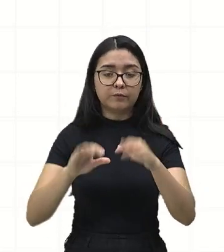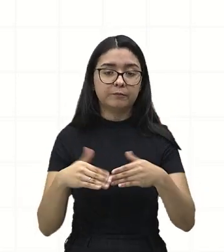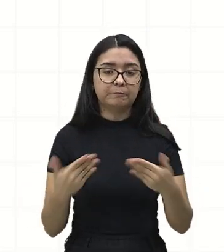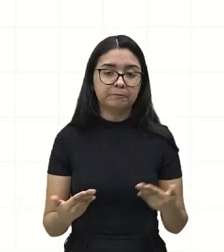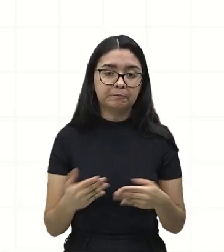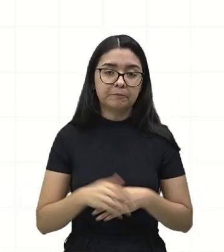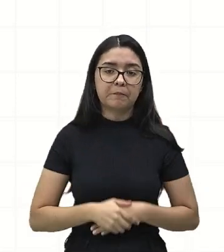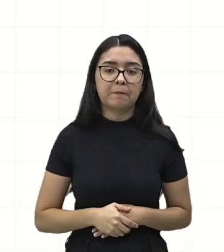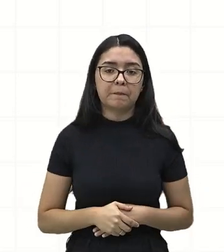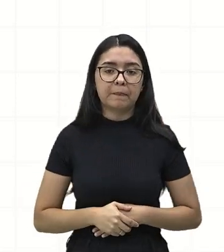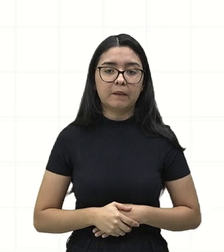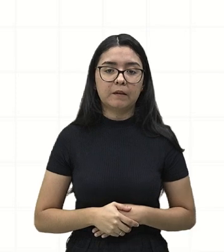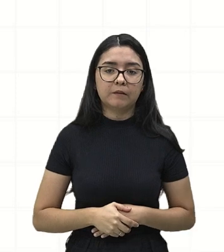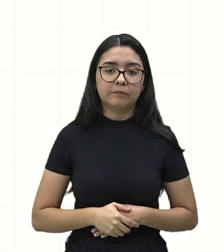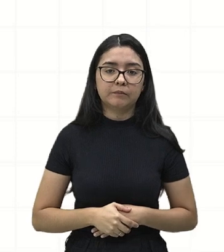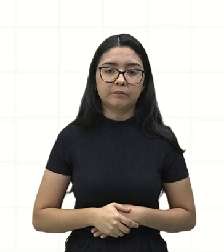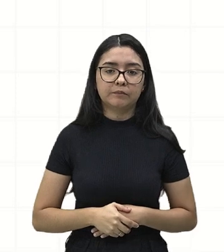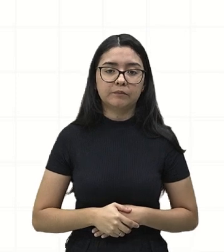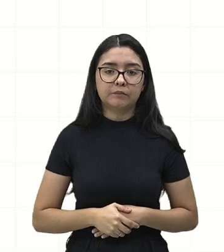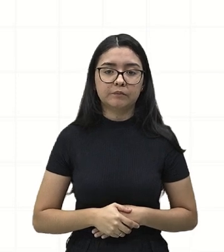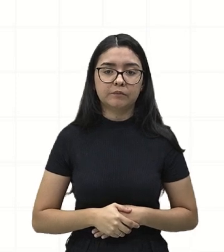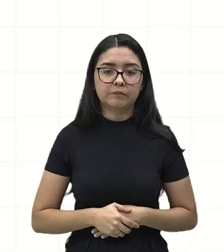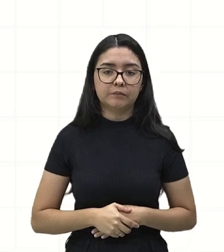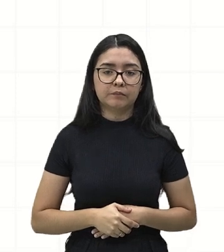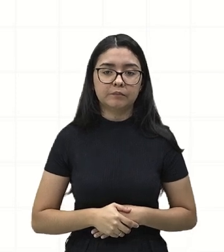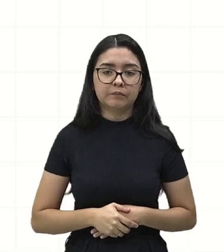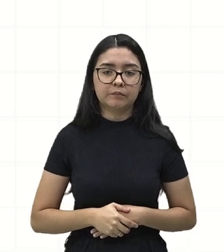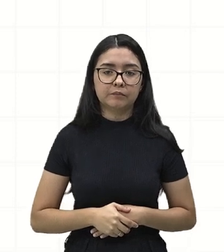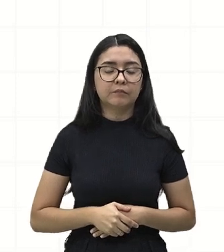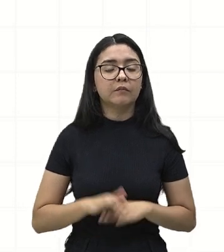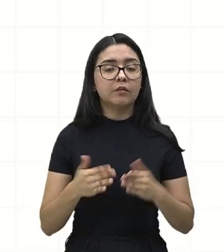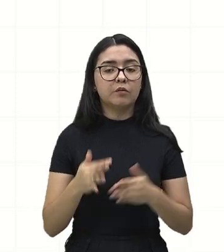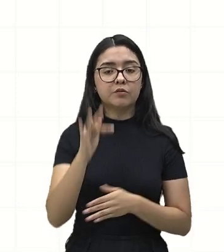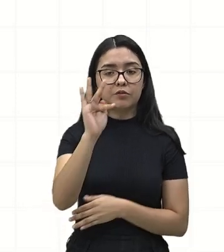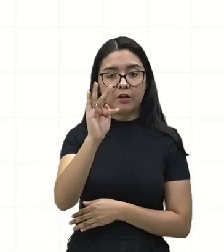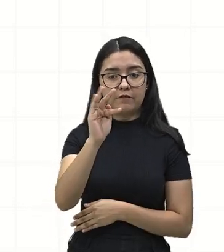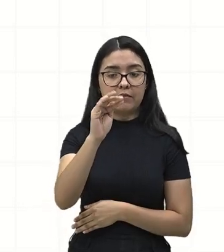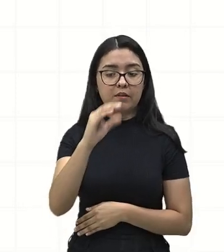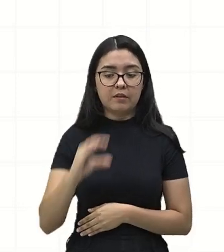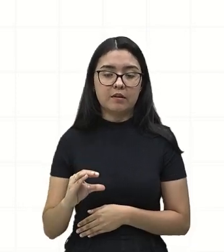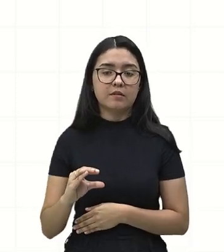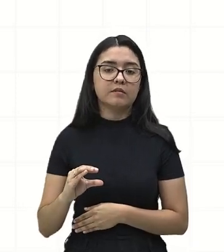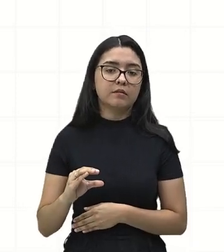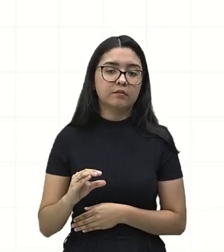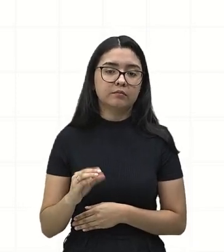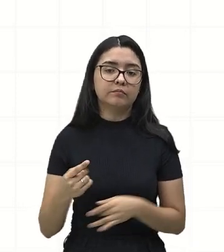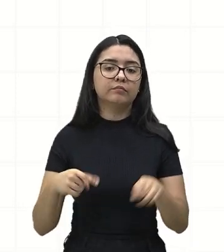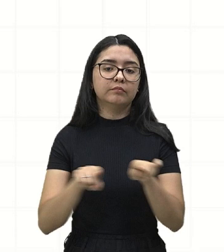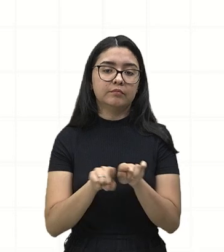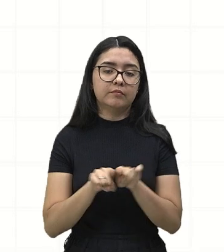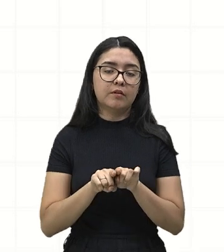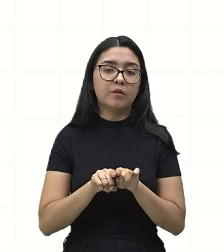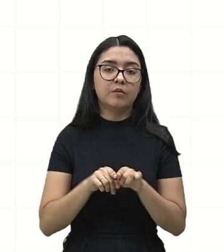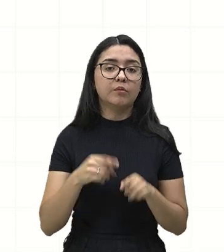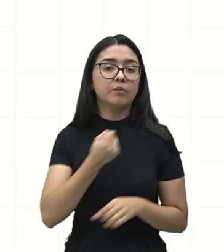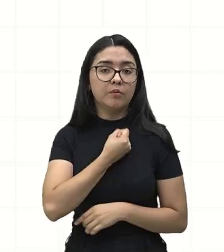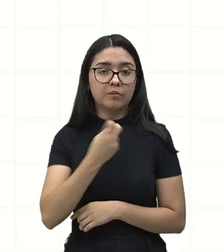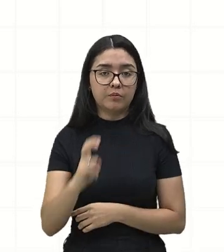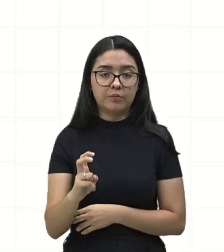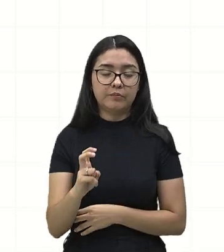até F é 4, então de F até C é obrigatoriamente 5. Tudo